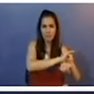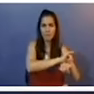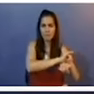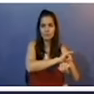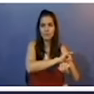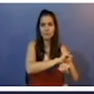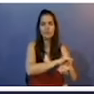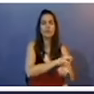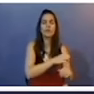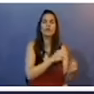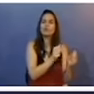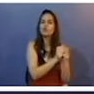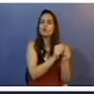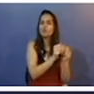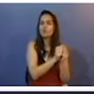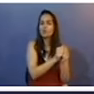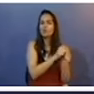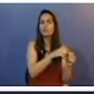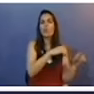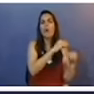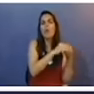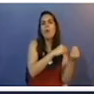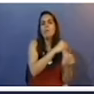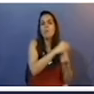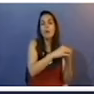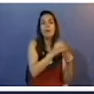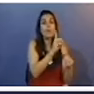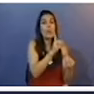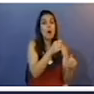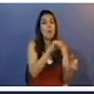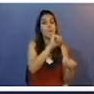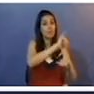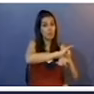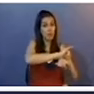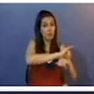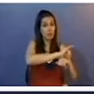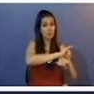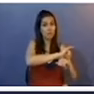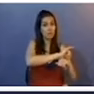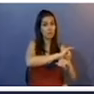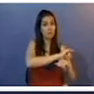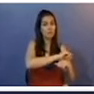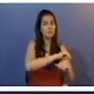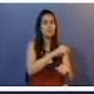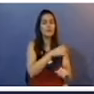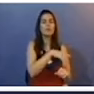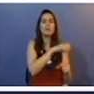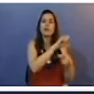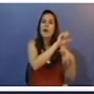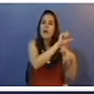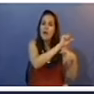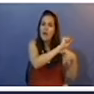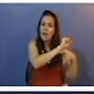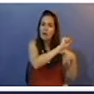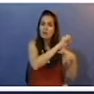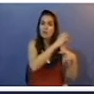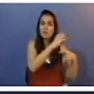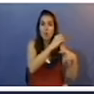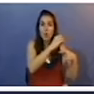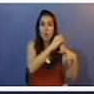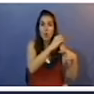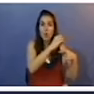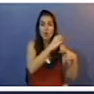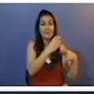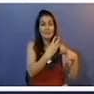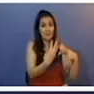o oxigênio ligado a um elemento que é o ametal, o enxofre. Aqui a gente tem o trióxido de enxofre. Nesse outro